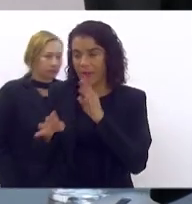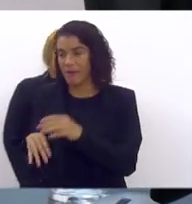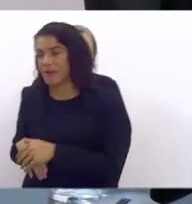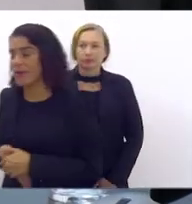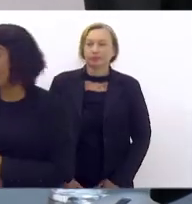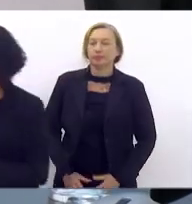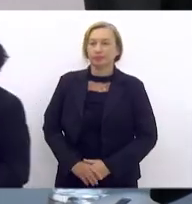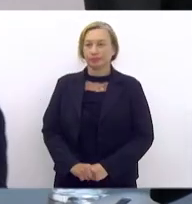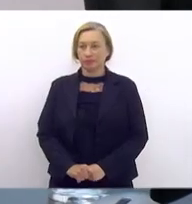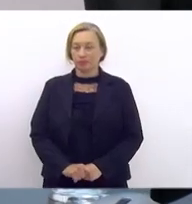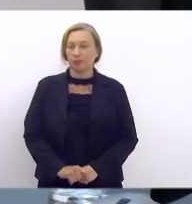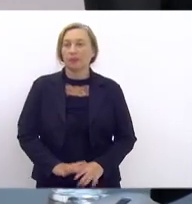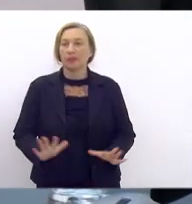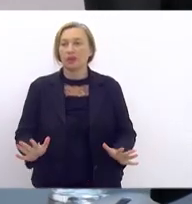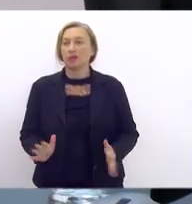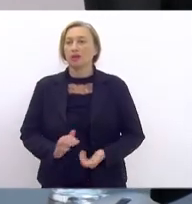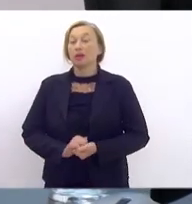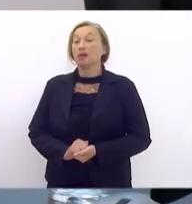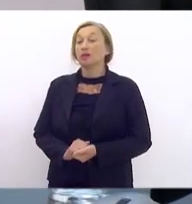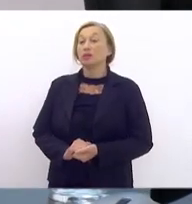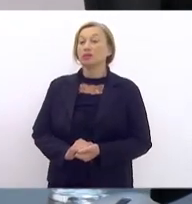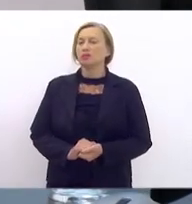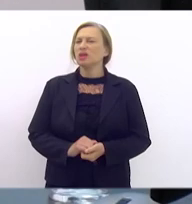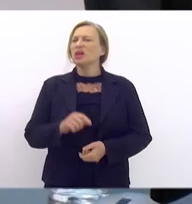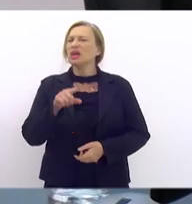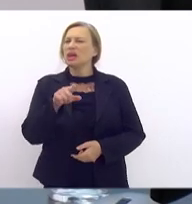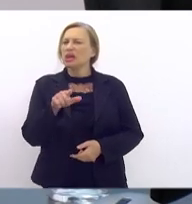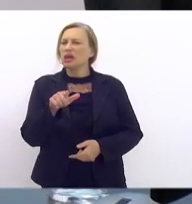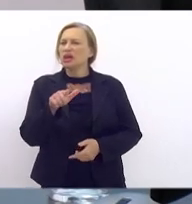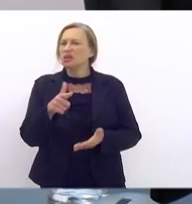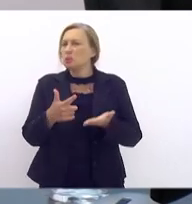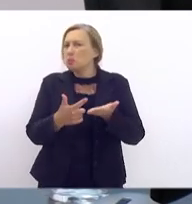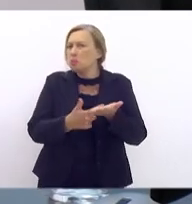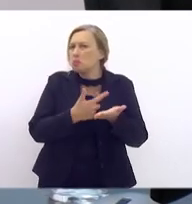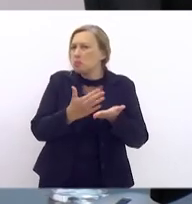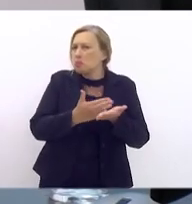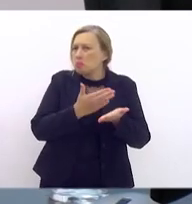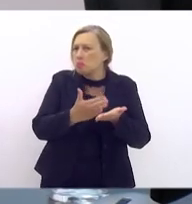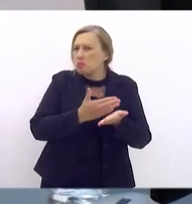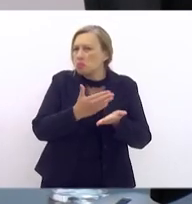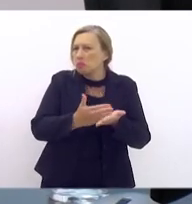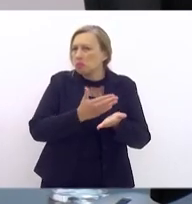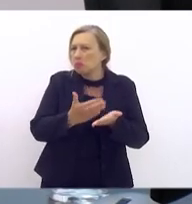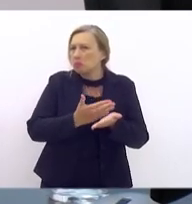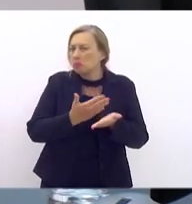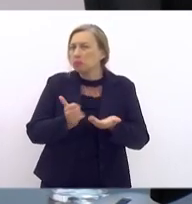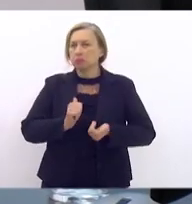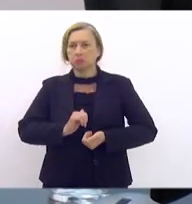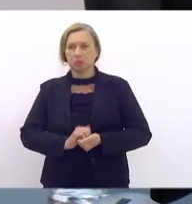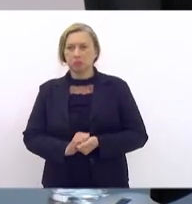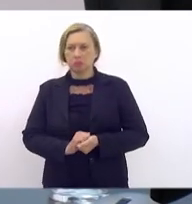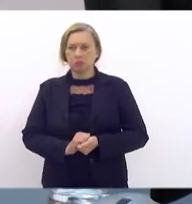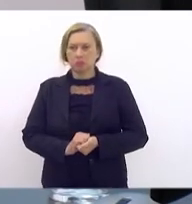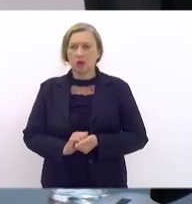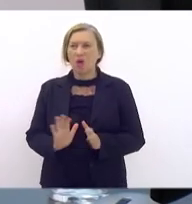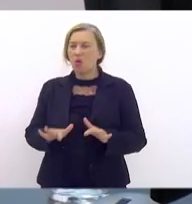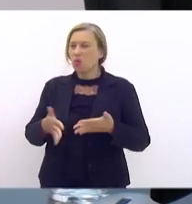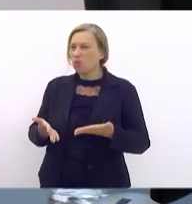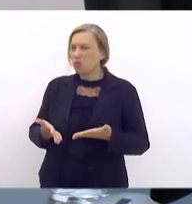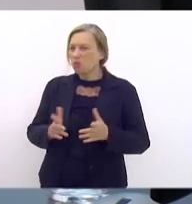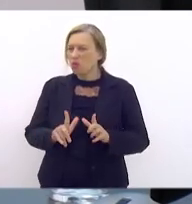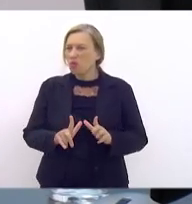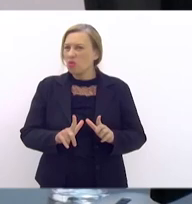colocaram supostos suspeitos esses álbuns por acaso são disciplinados por algum ato